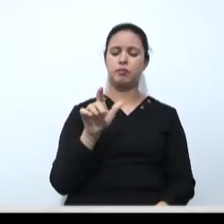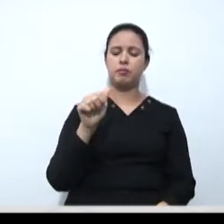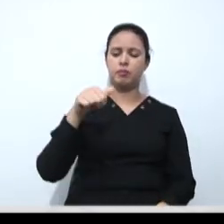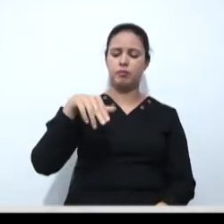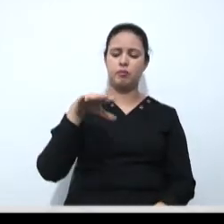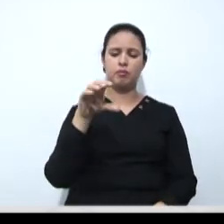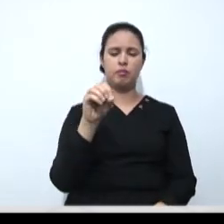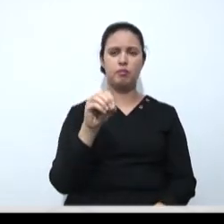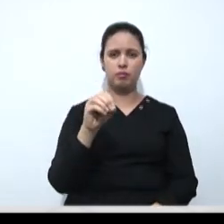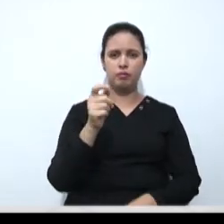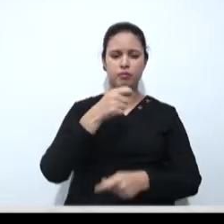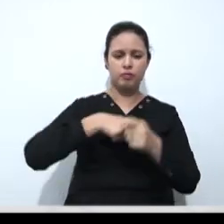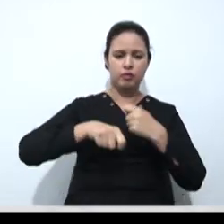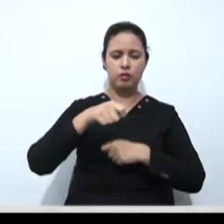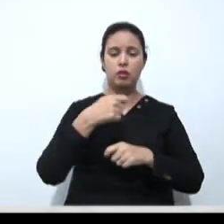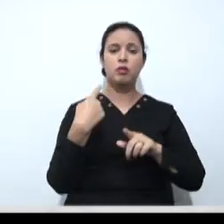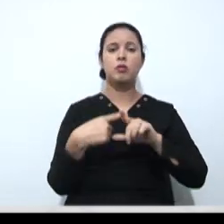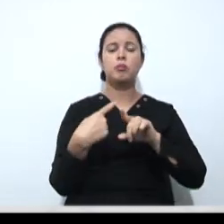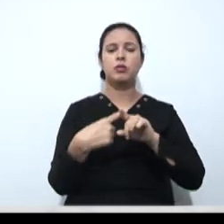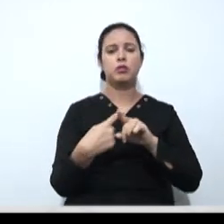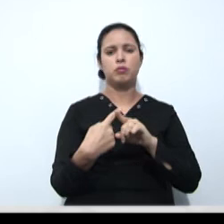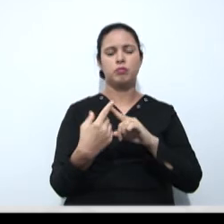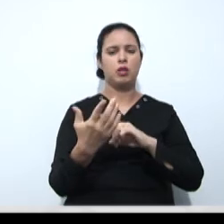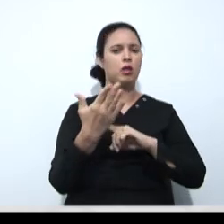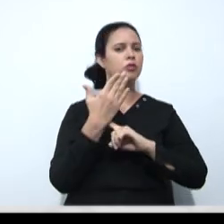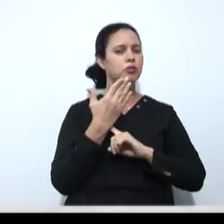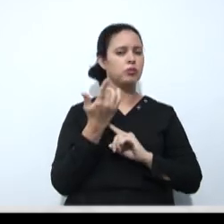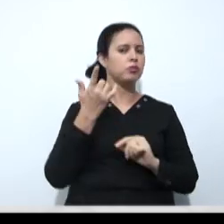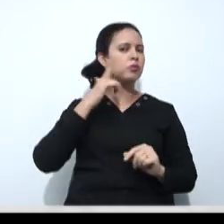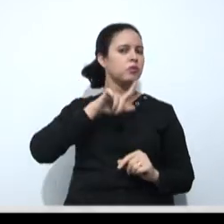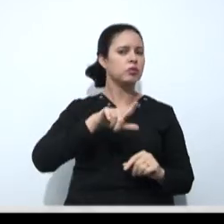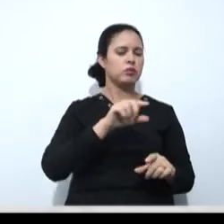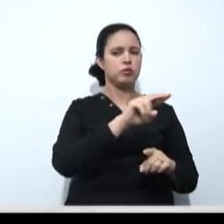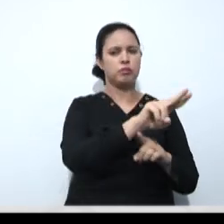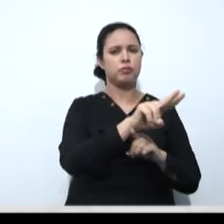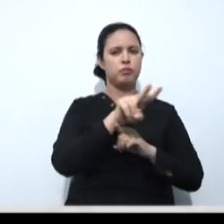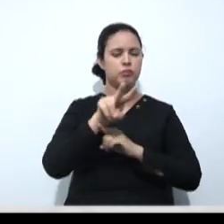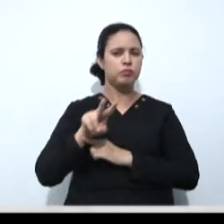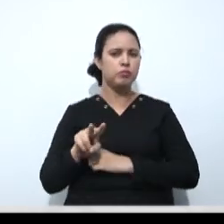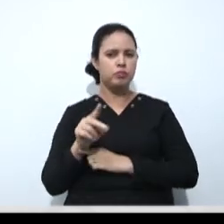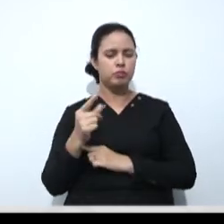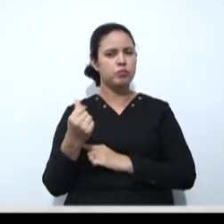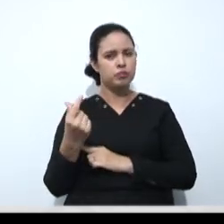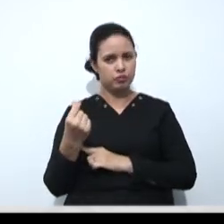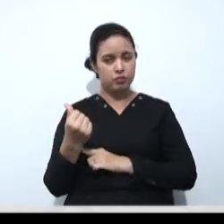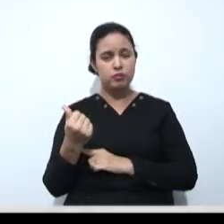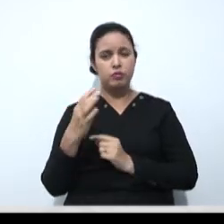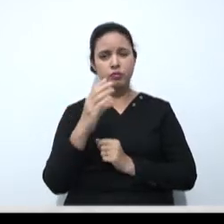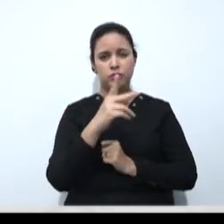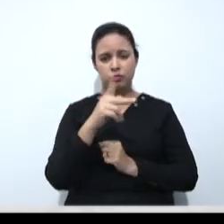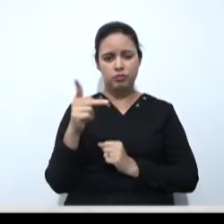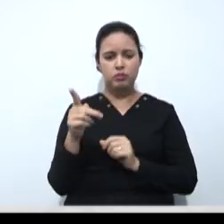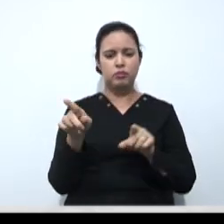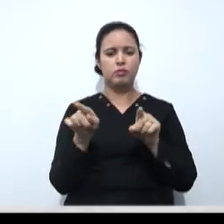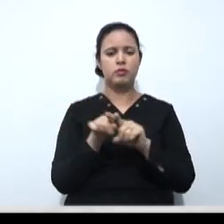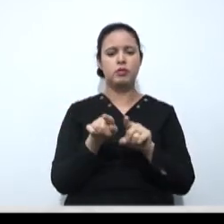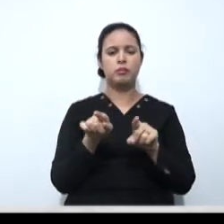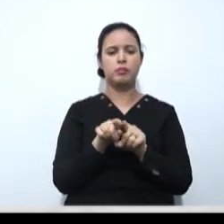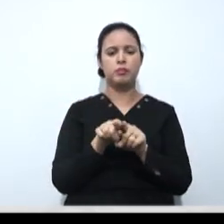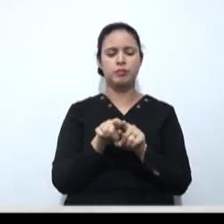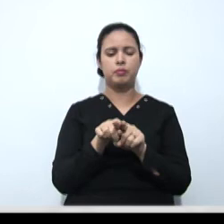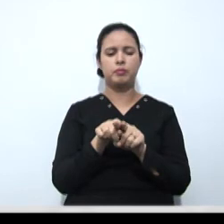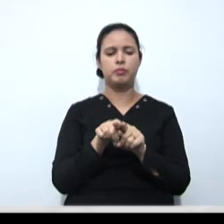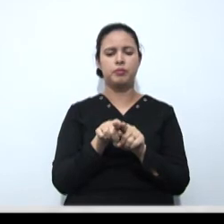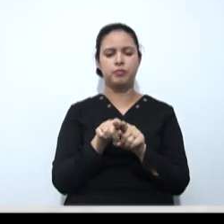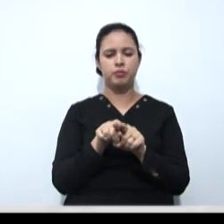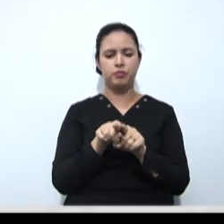ele ajuda a aumentar a chance de conseguir um financiamento para a sua cooperativa e para os seus cooperados. O plano de